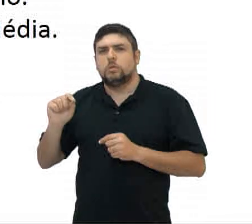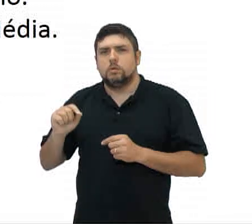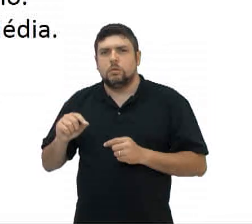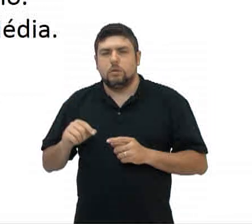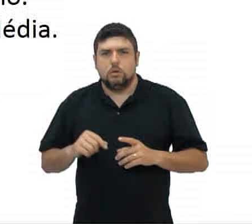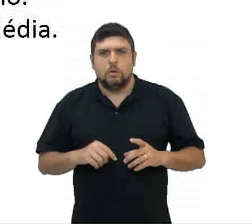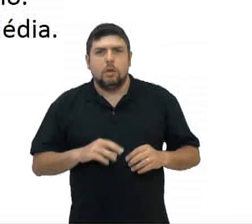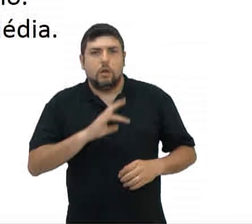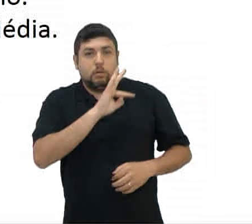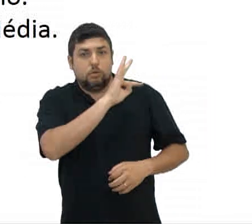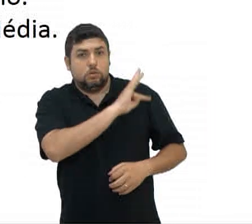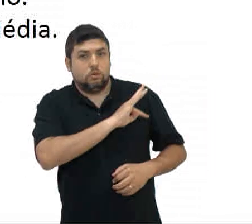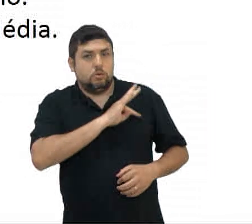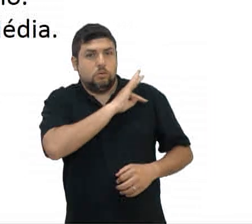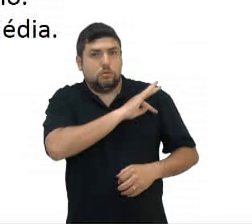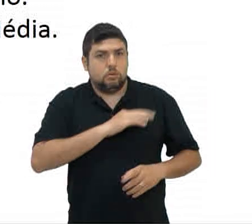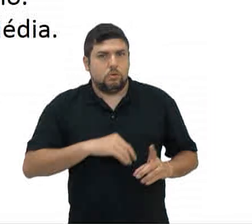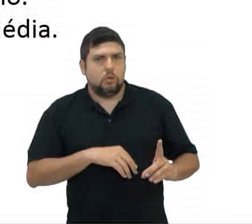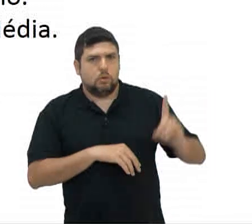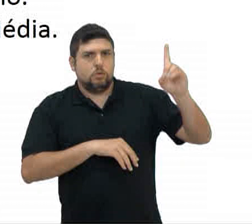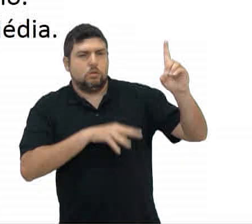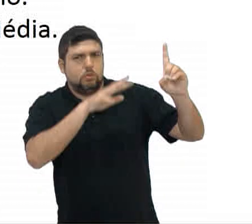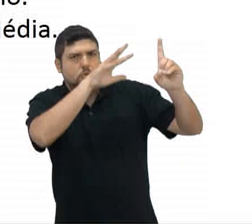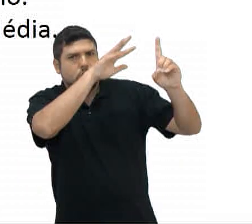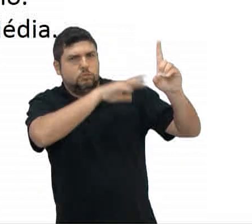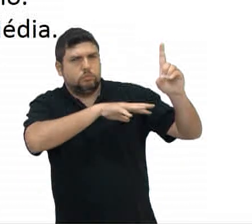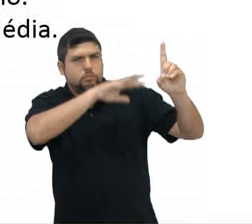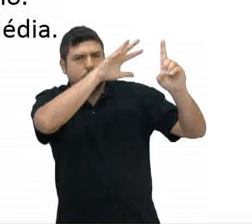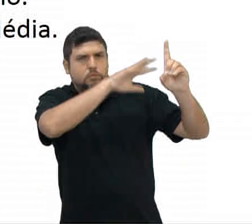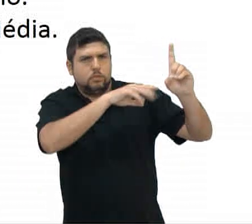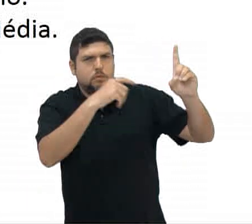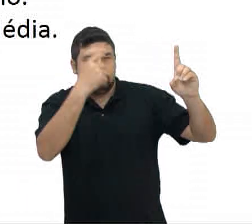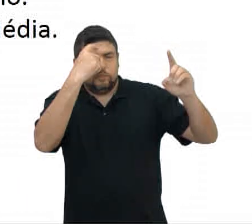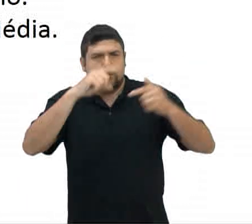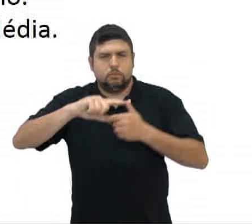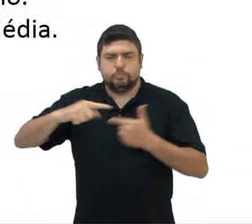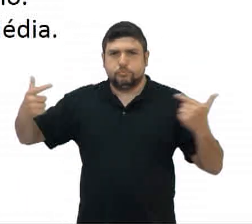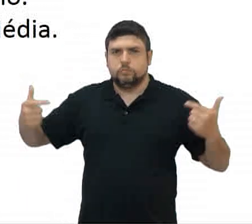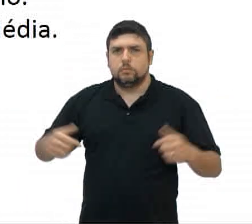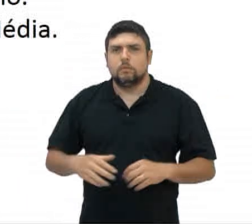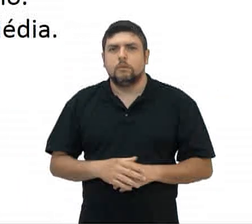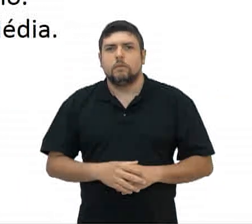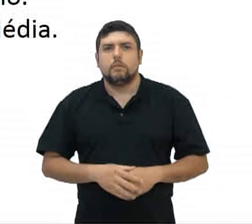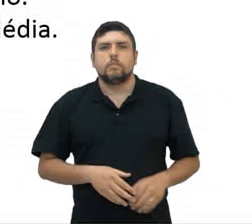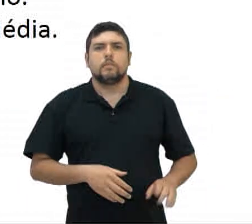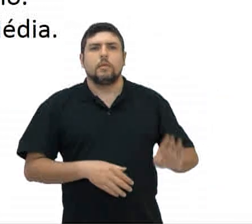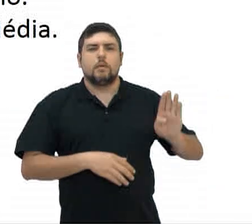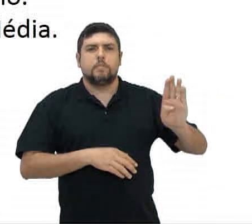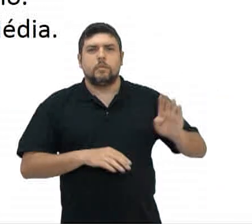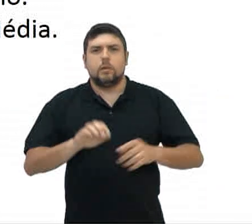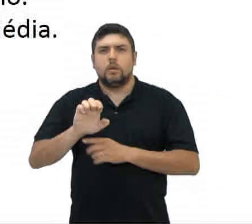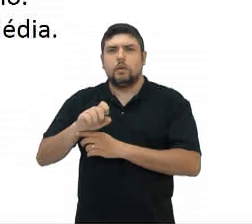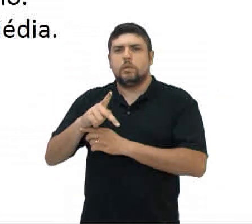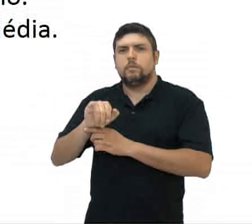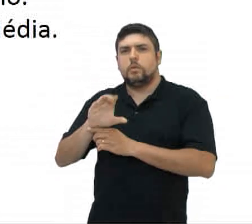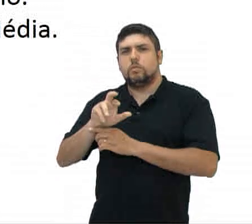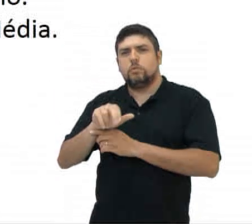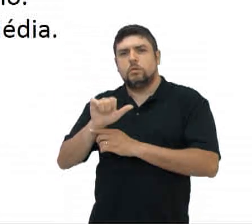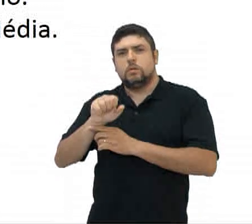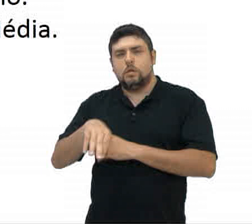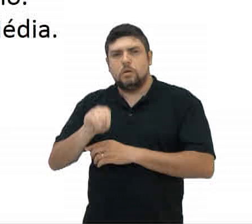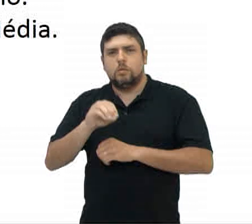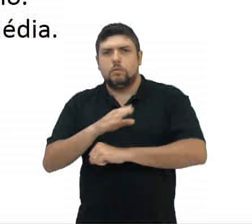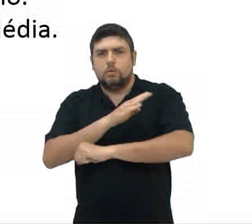Teocentrismo como princípio básico do pensamento moderno, ou B. Epicurismo, em alusão aos princípios dominantes na Idade